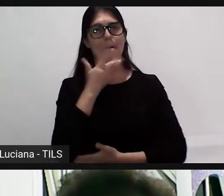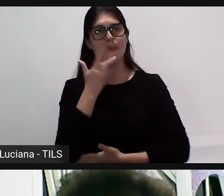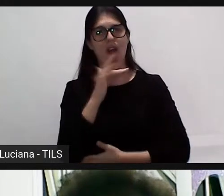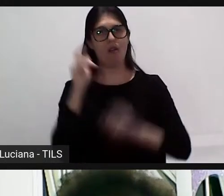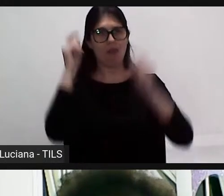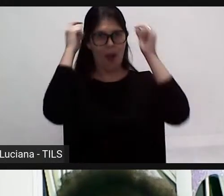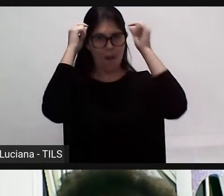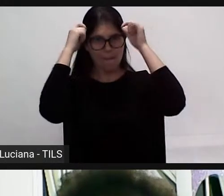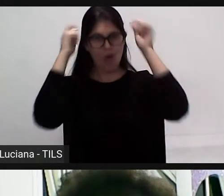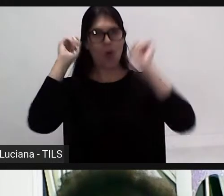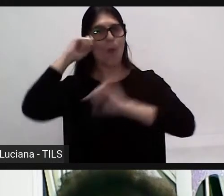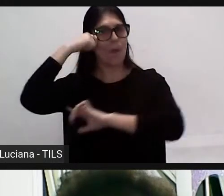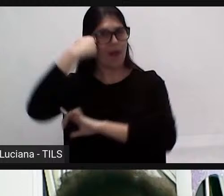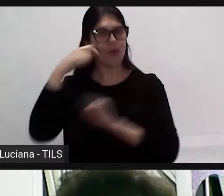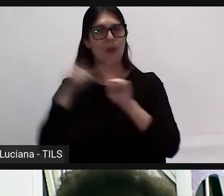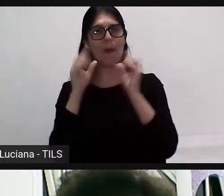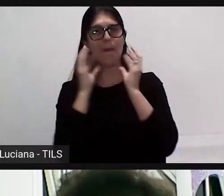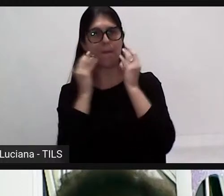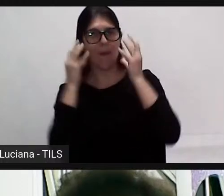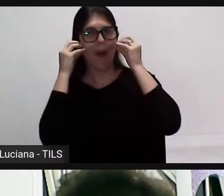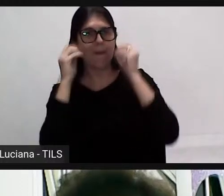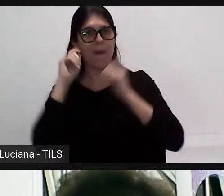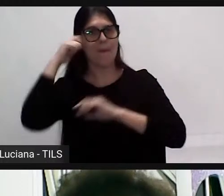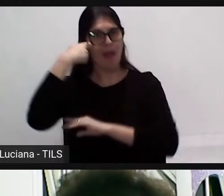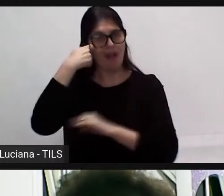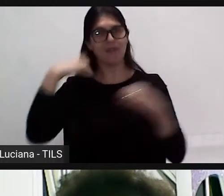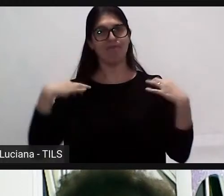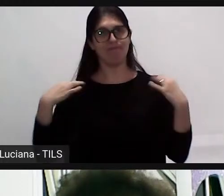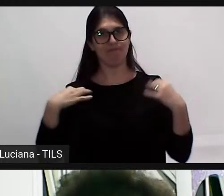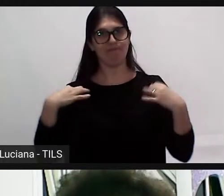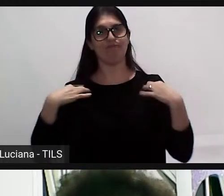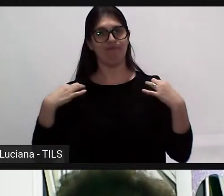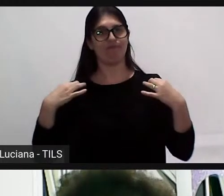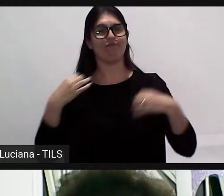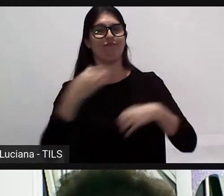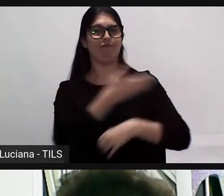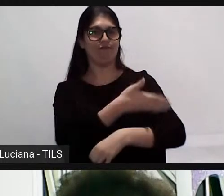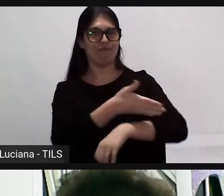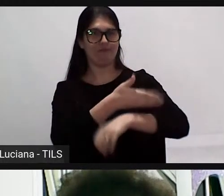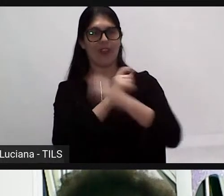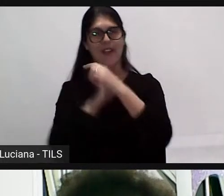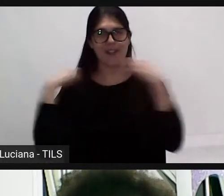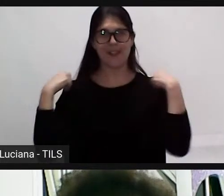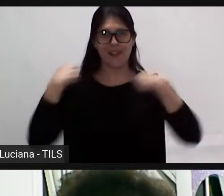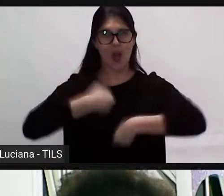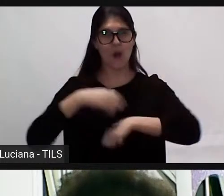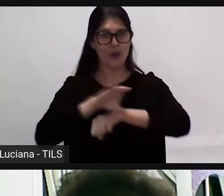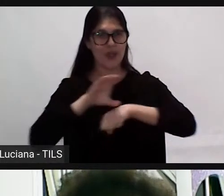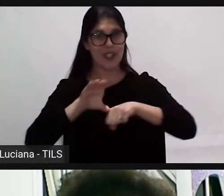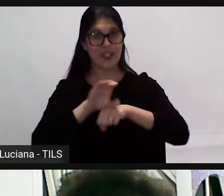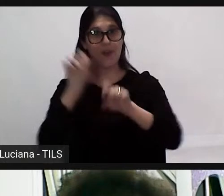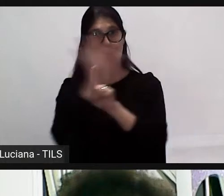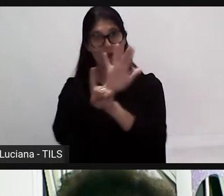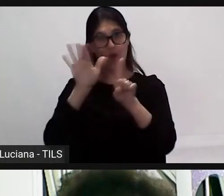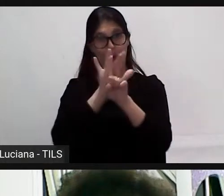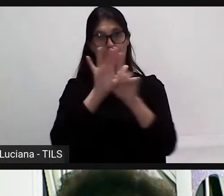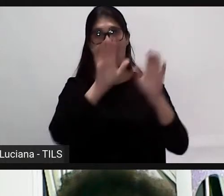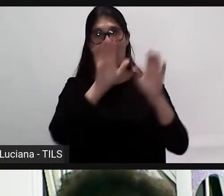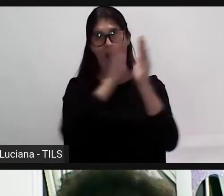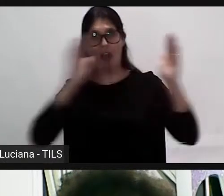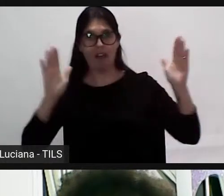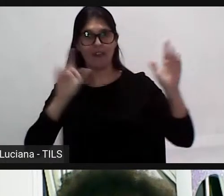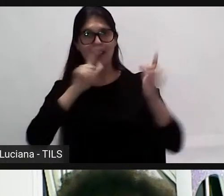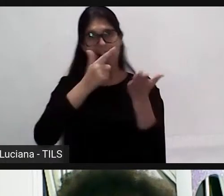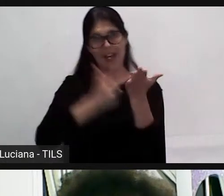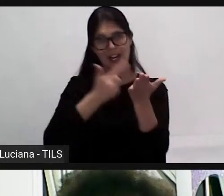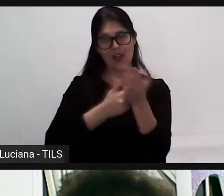assim como a barba, blusão cinza, um casaco cinza e marrom, ao fundo livros na estante e quadros na parede.